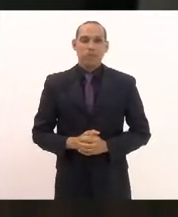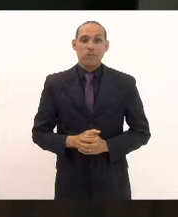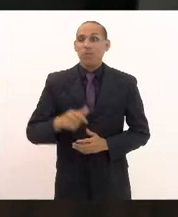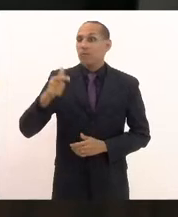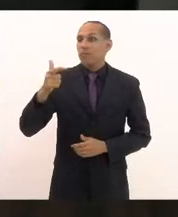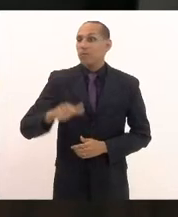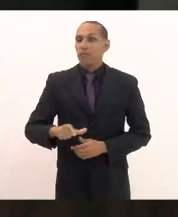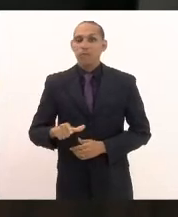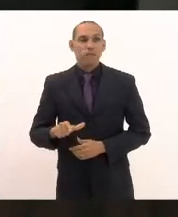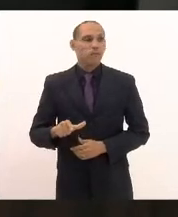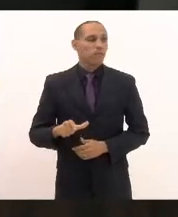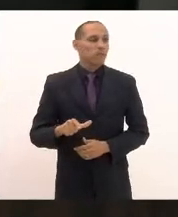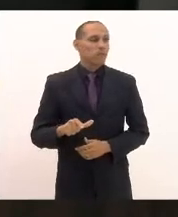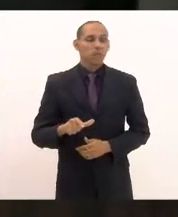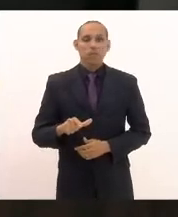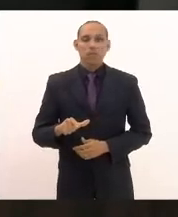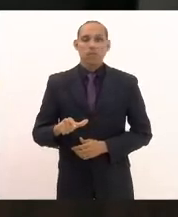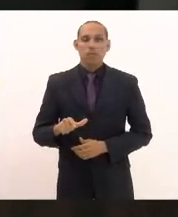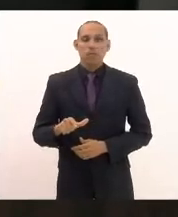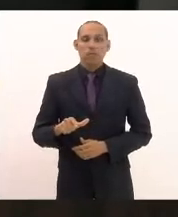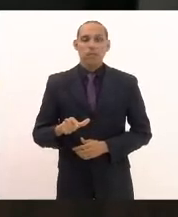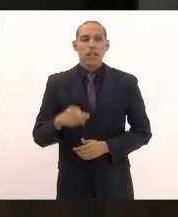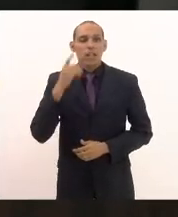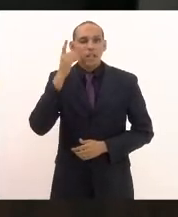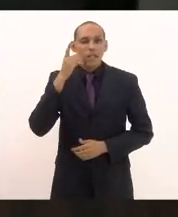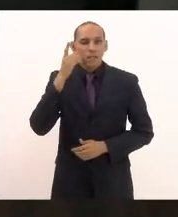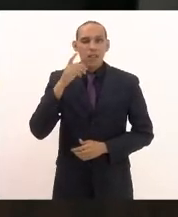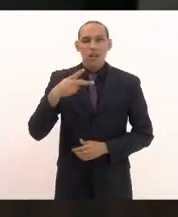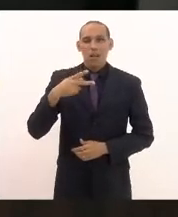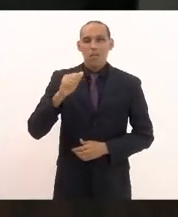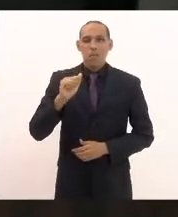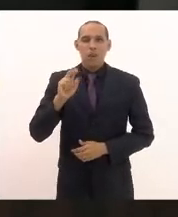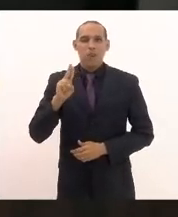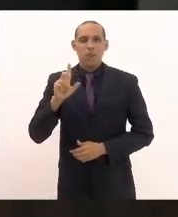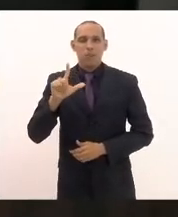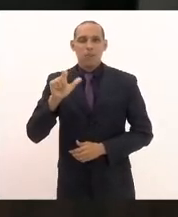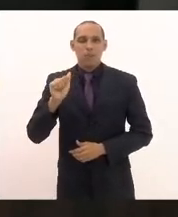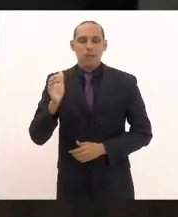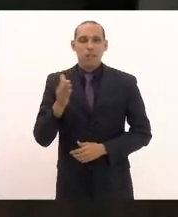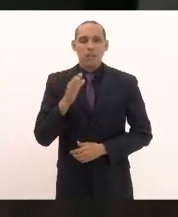mais alguém, a deputada Paula Tringuelê.